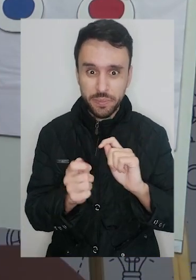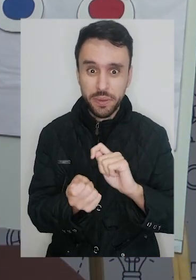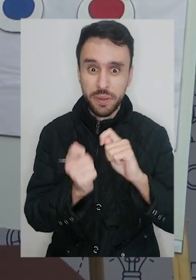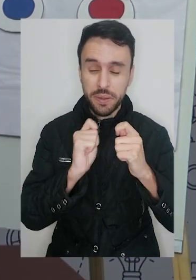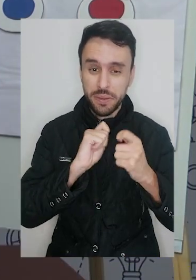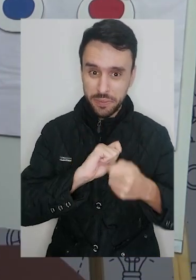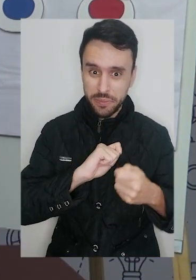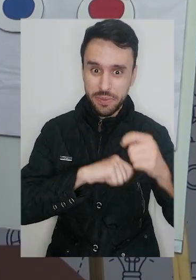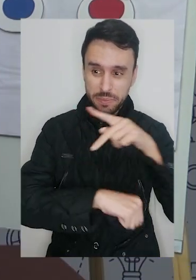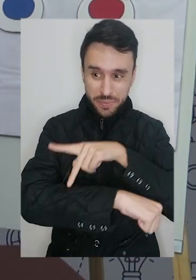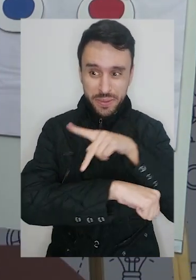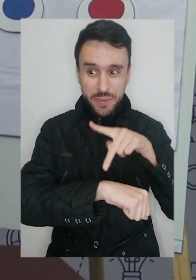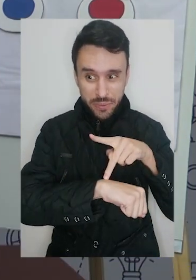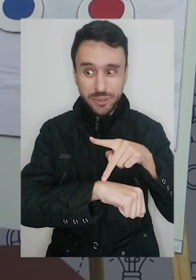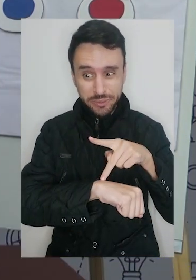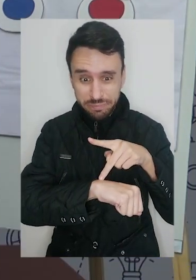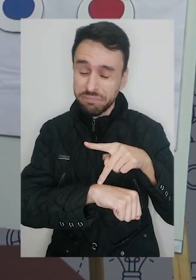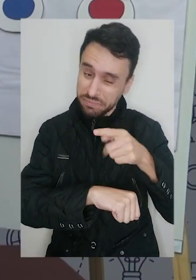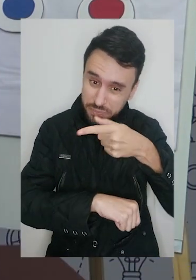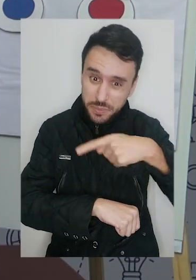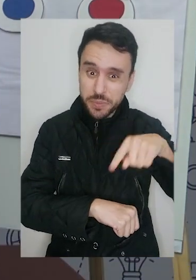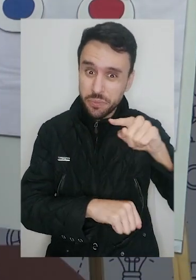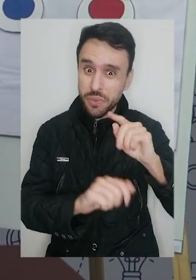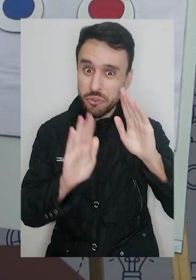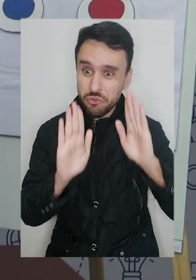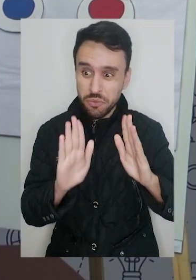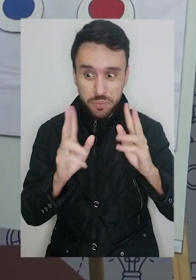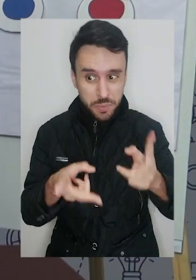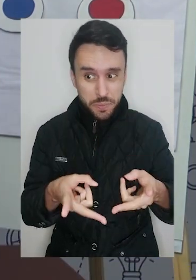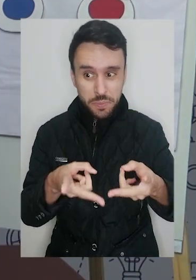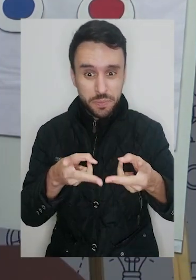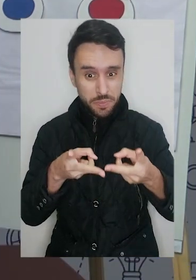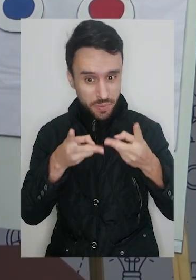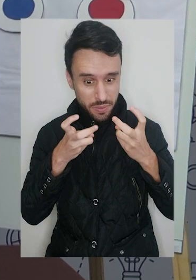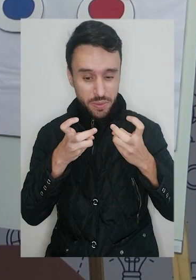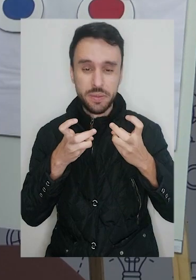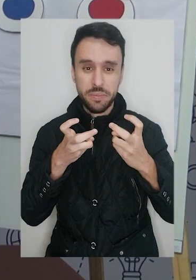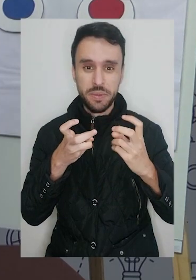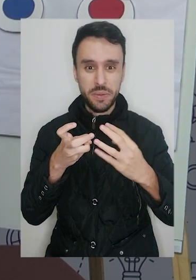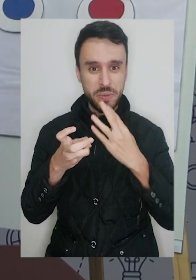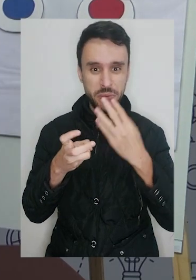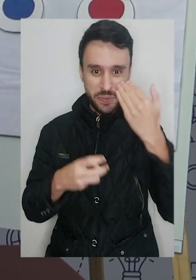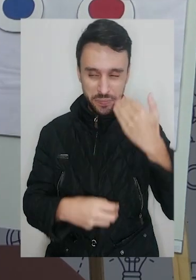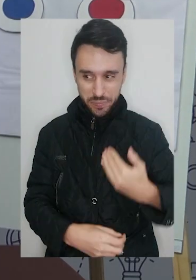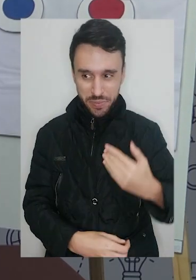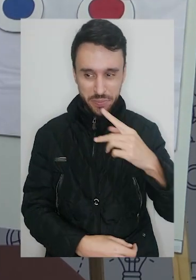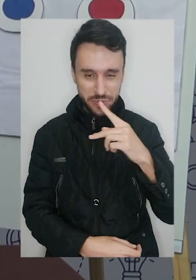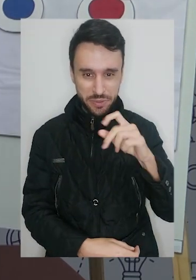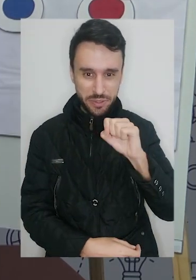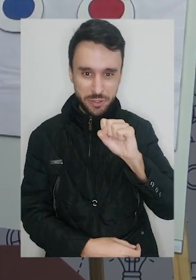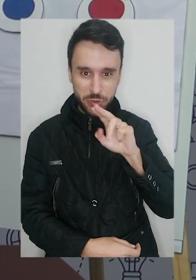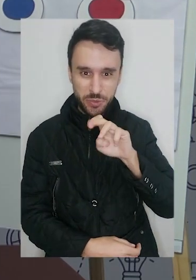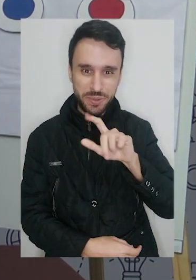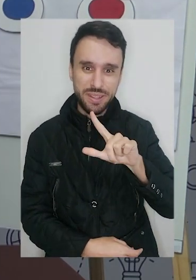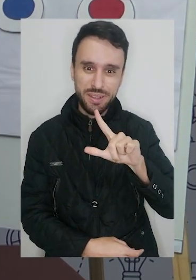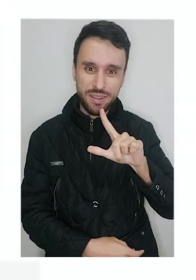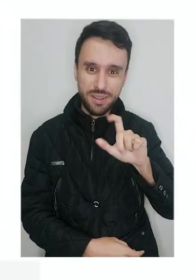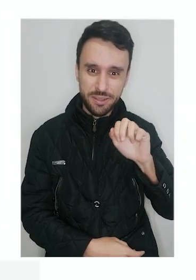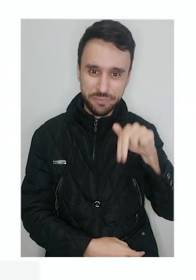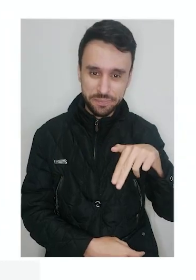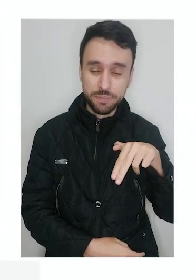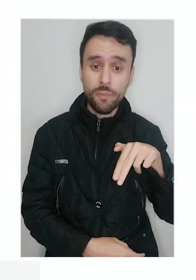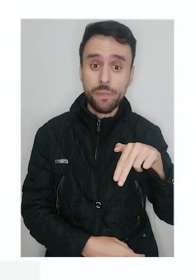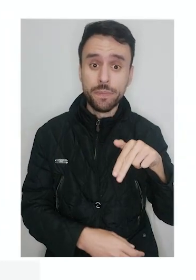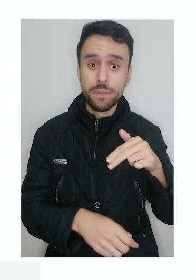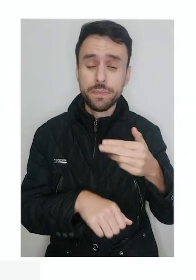adequação pedagógica. Bom, vocês já me conhecem, né, quinto ano? Eu sou a professora Suelen. E antes